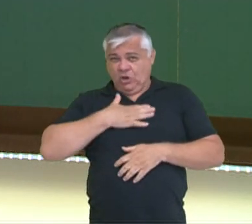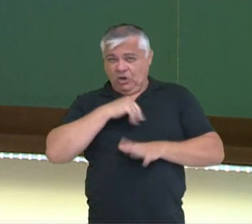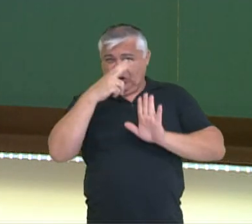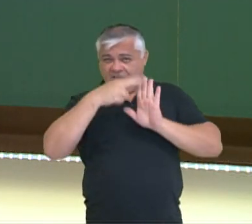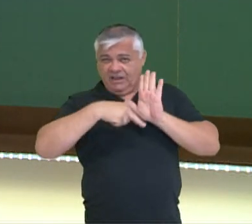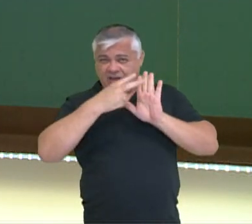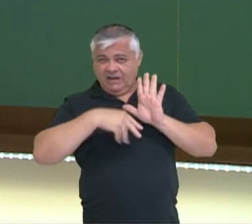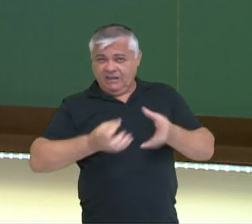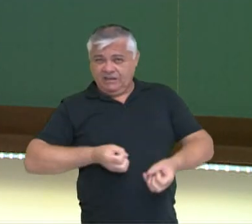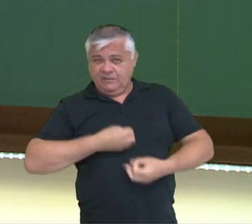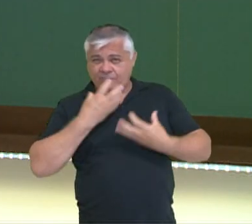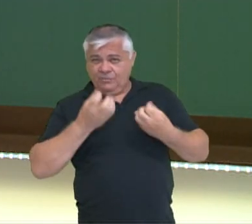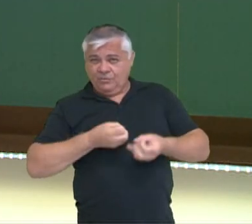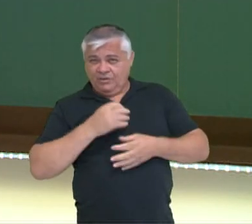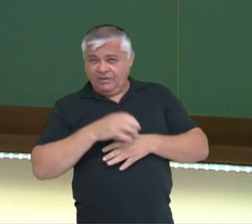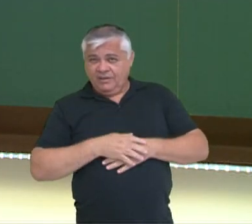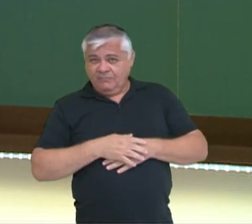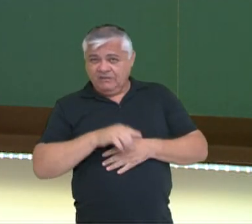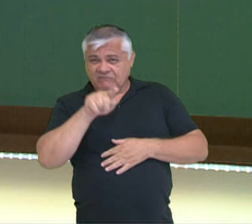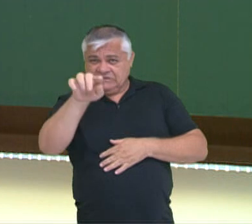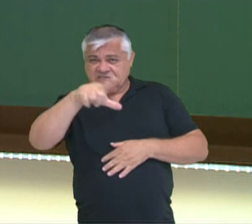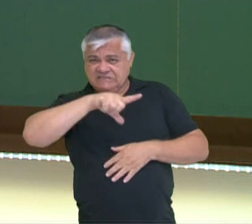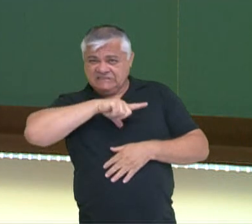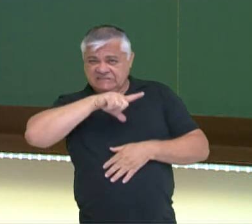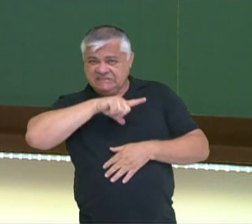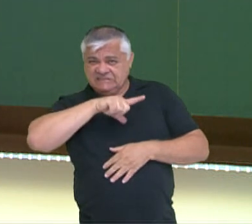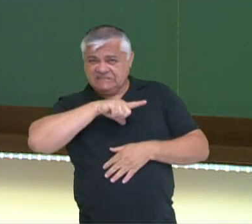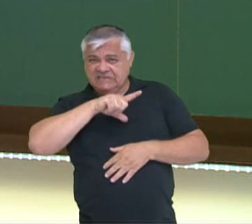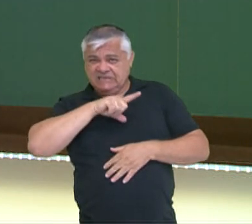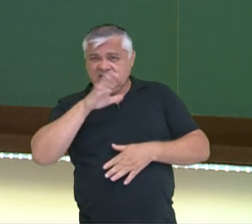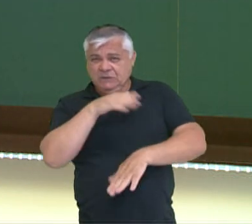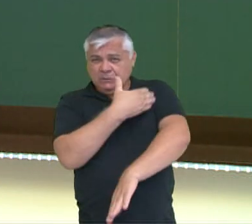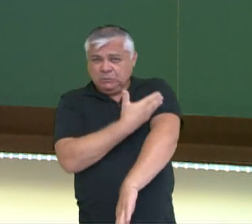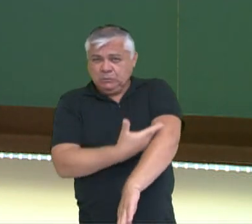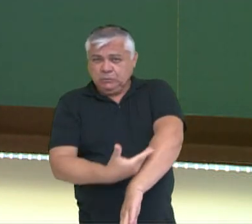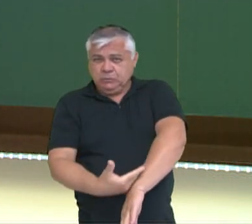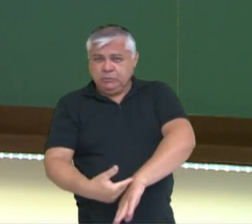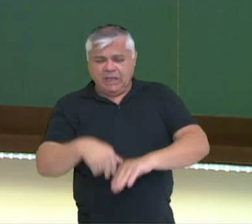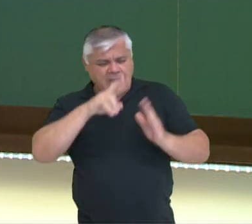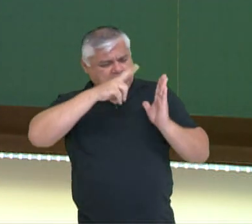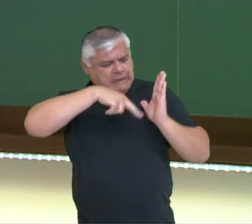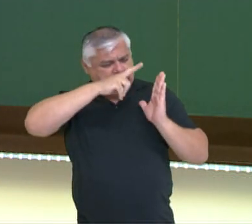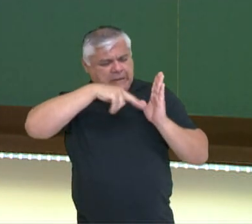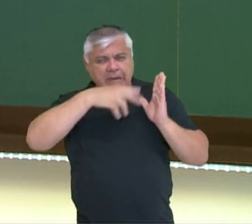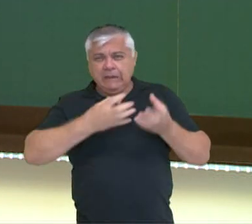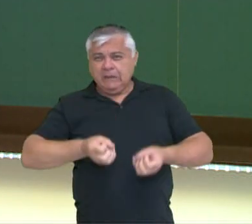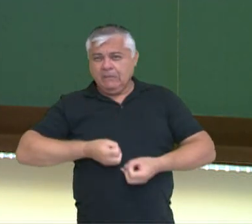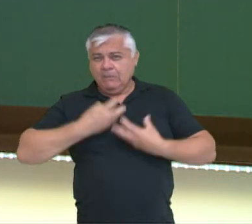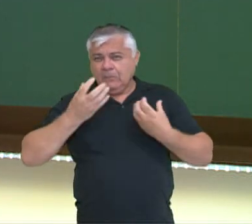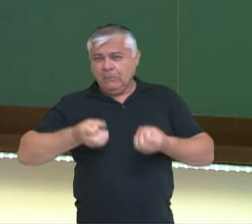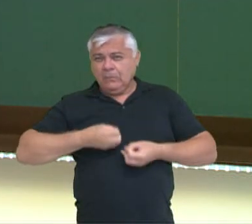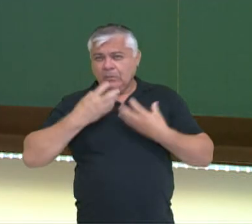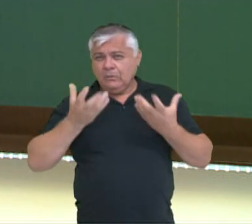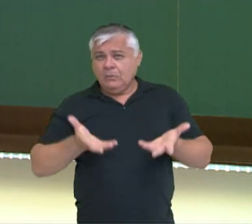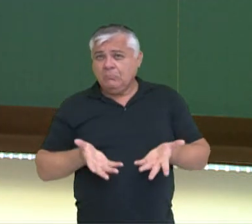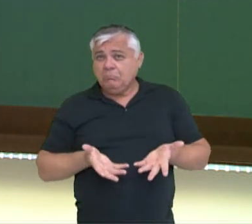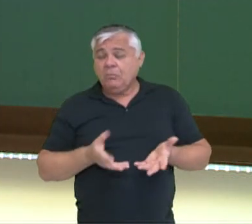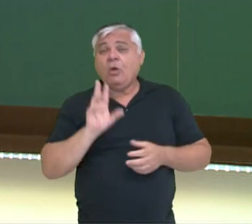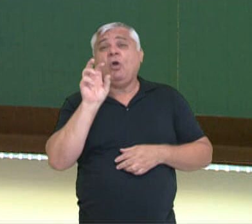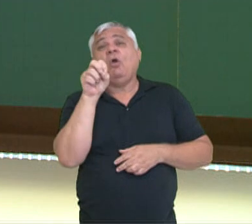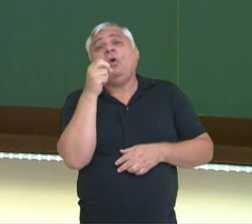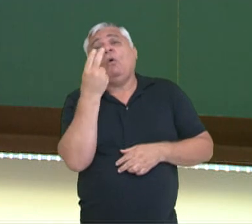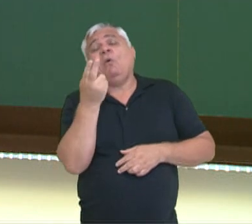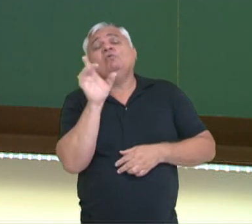poemas? Você tem esse costume? Você faz isso com frequência? Você lê só quando a